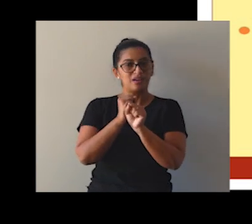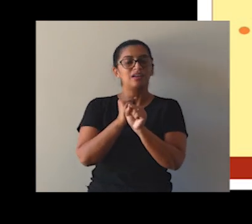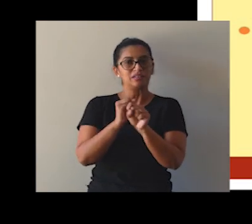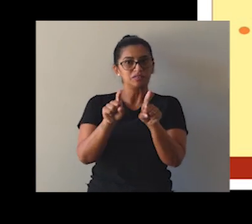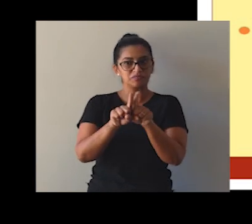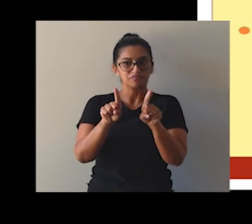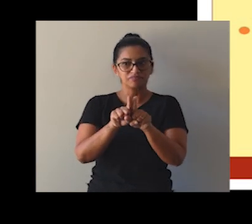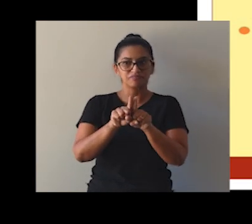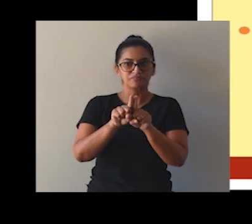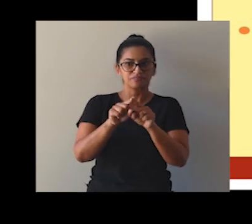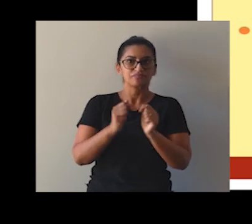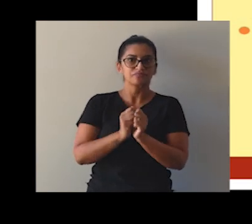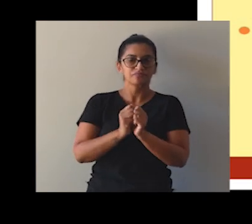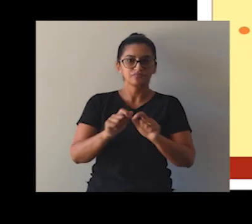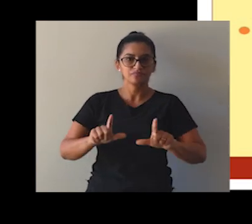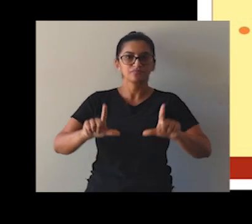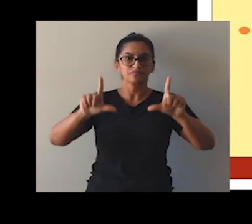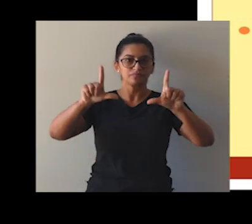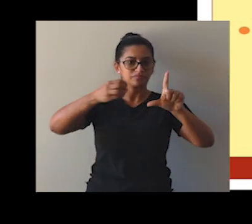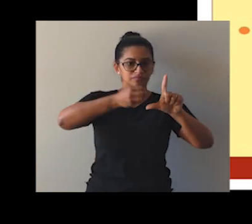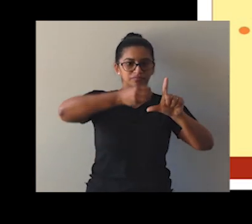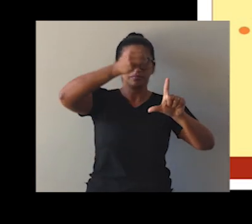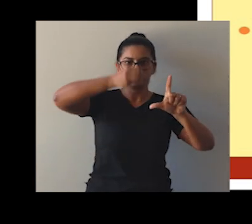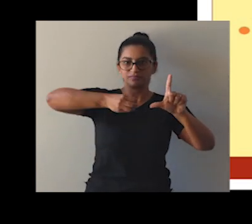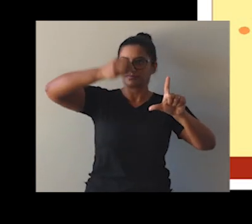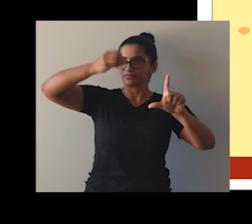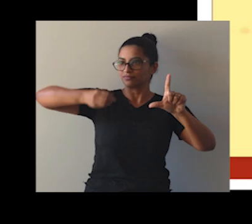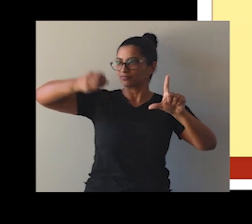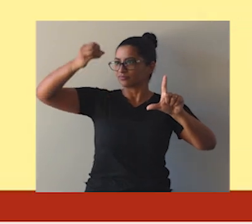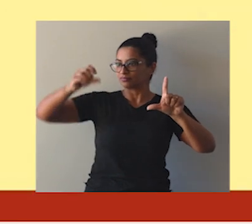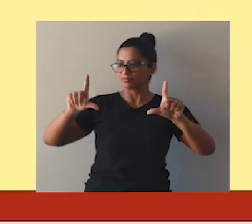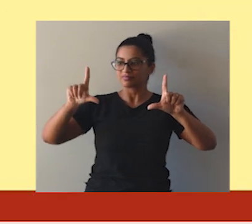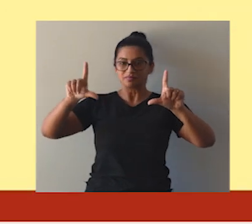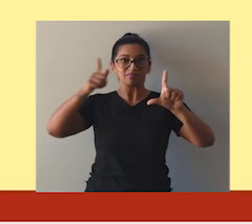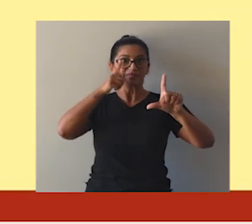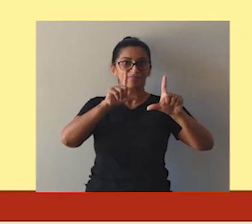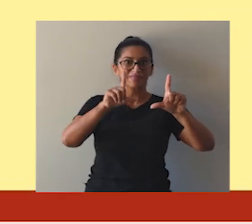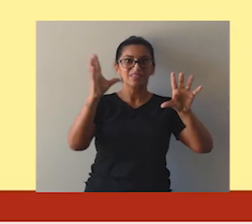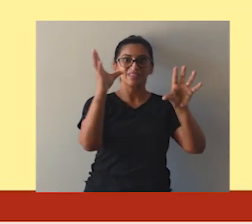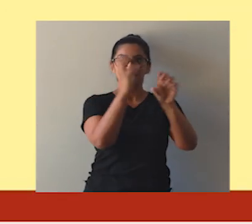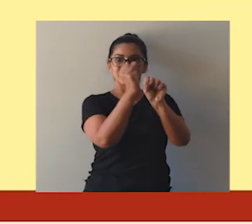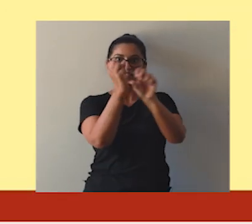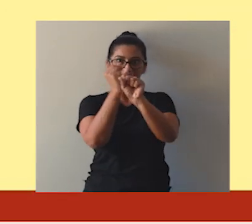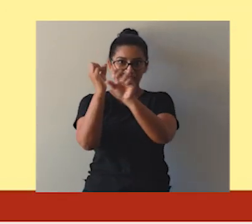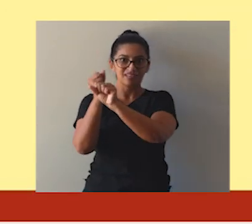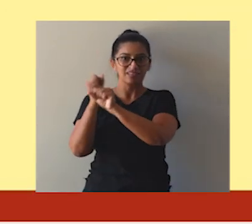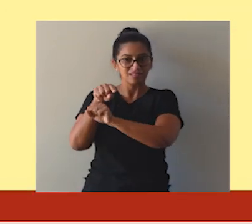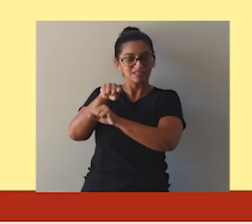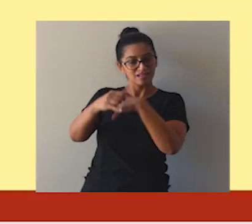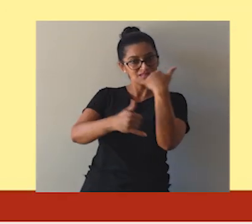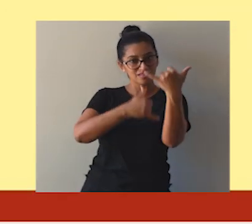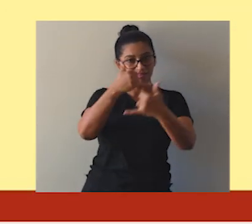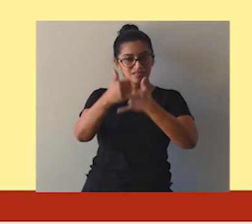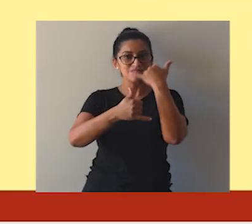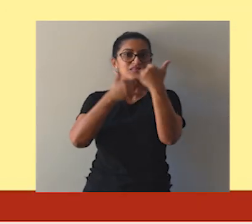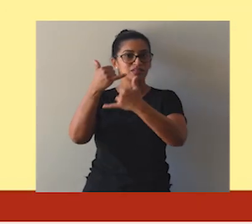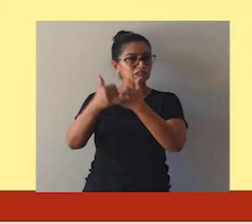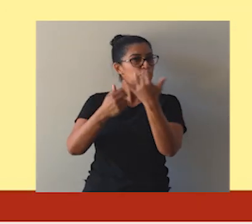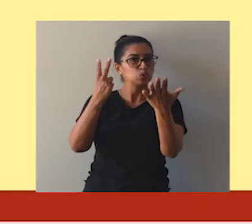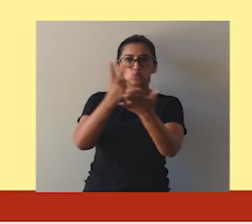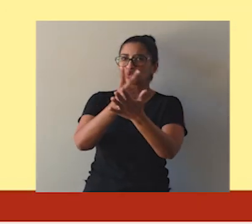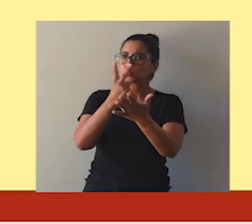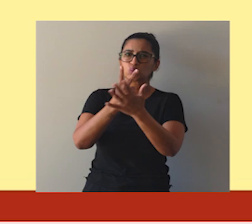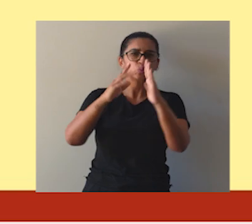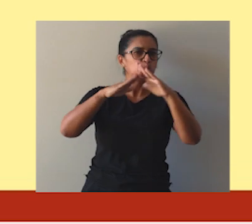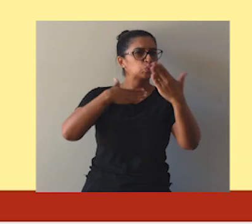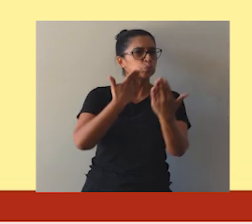né, resolver os seus probleminhas. No próximo slide vocês vão verificar. Esse é um ábaco de brinquedo, né, que